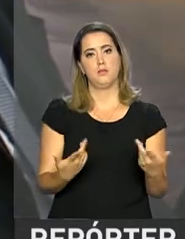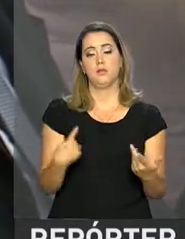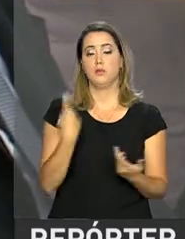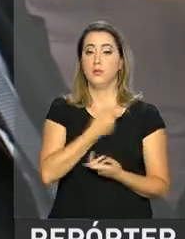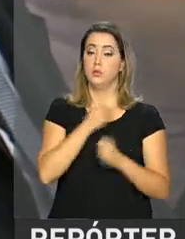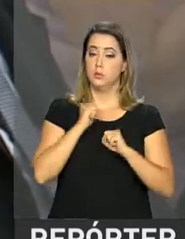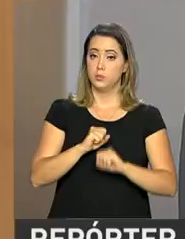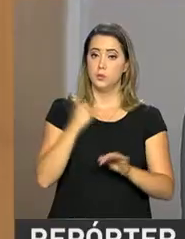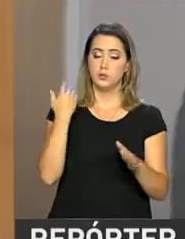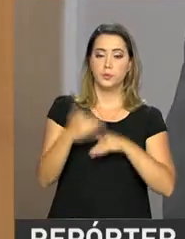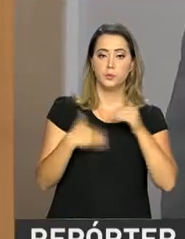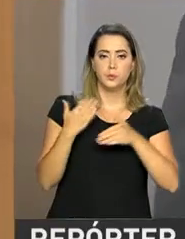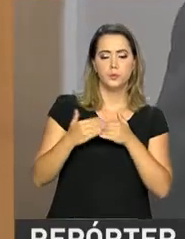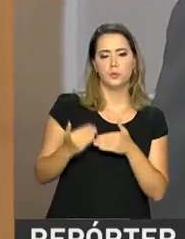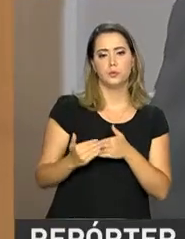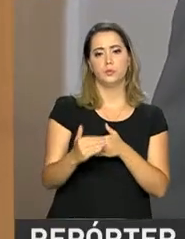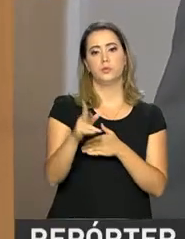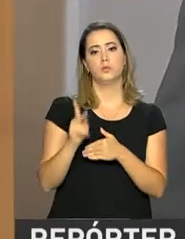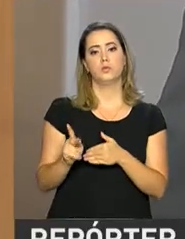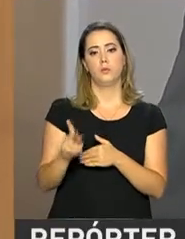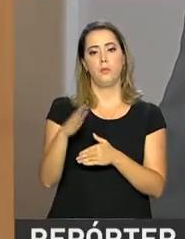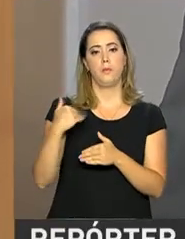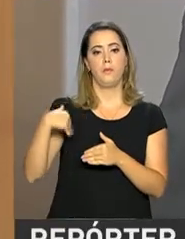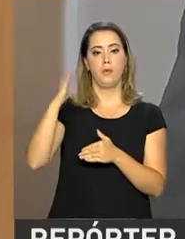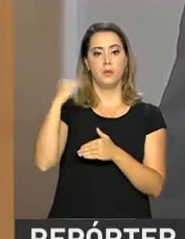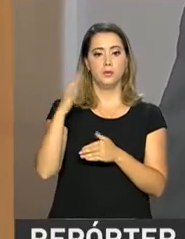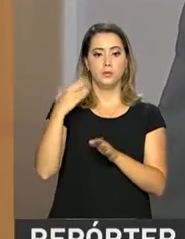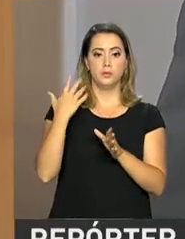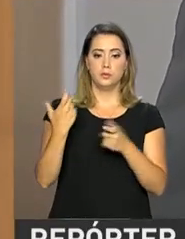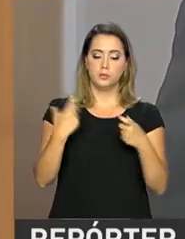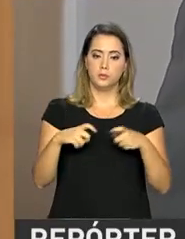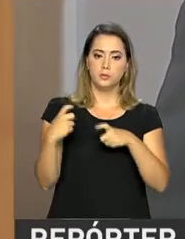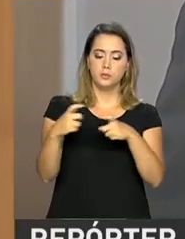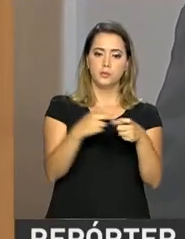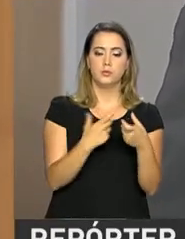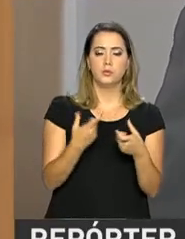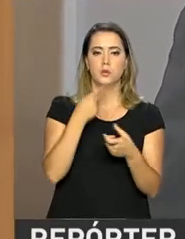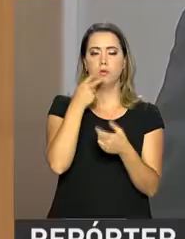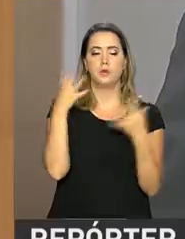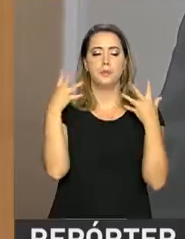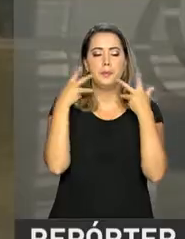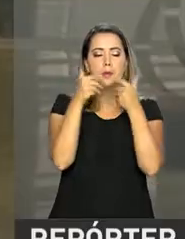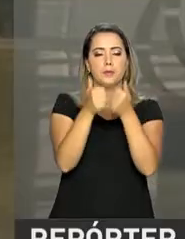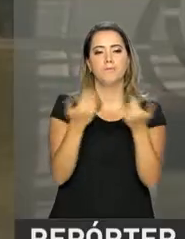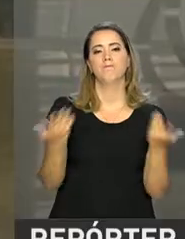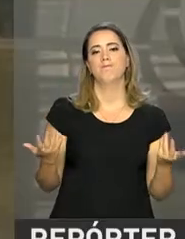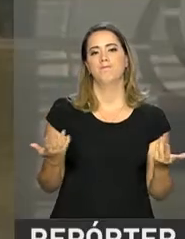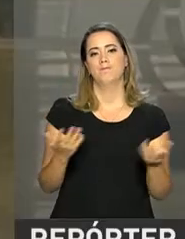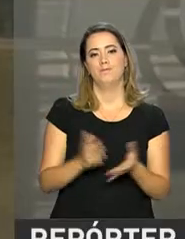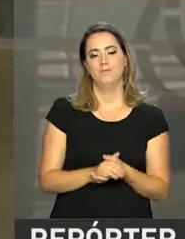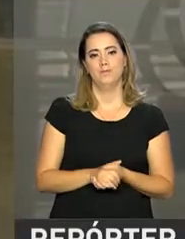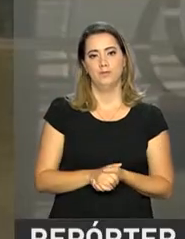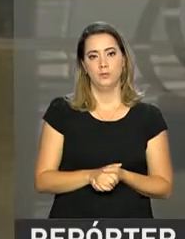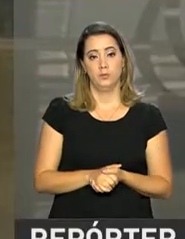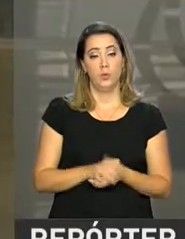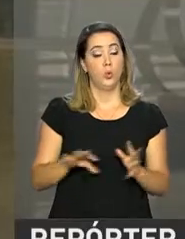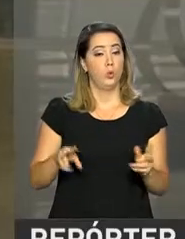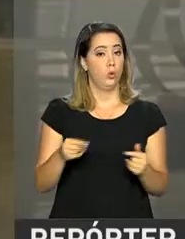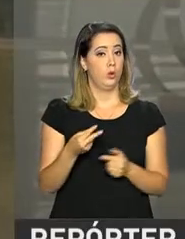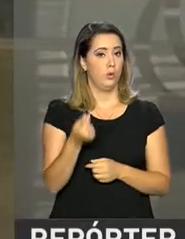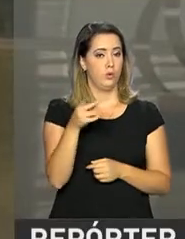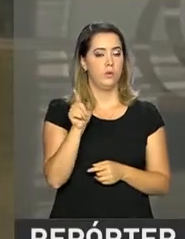desenvolver cada vez mais aquela cidade dita maravilhosa do total dos valores acordados